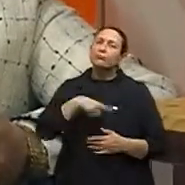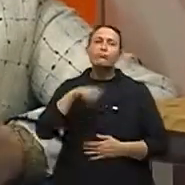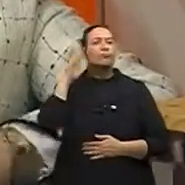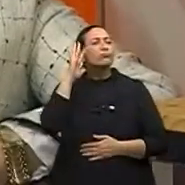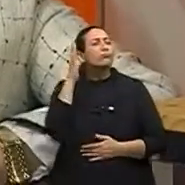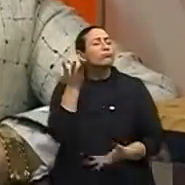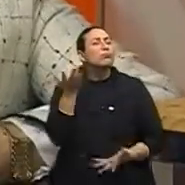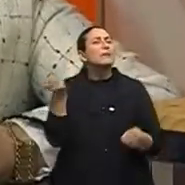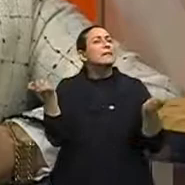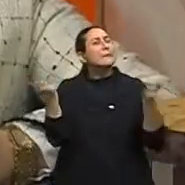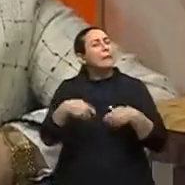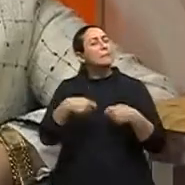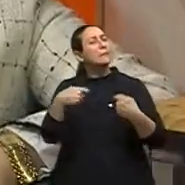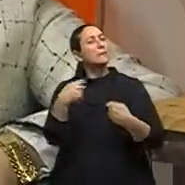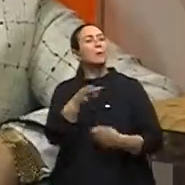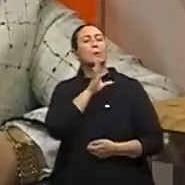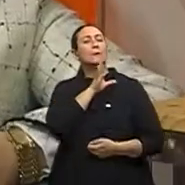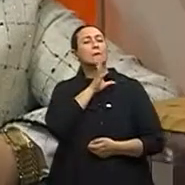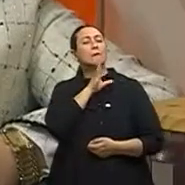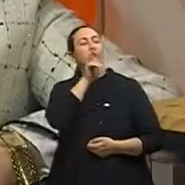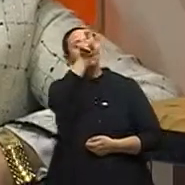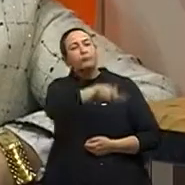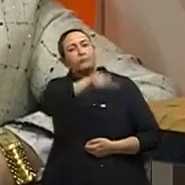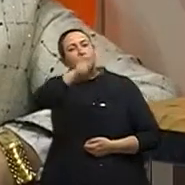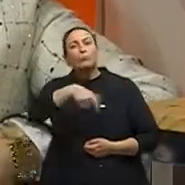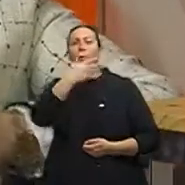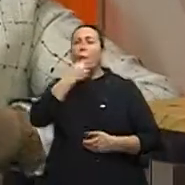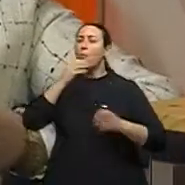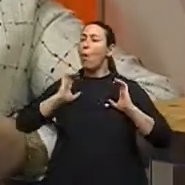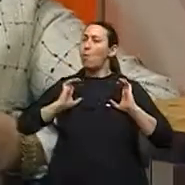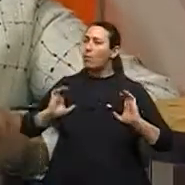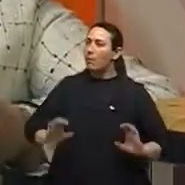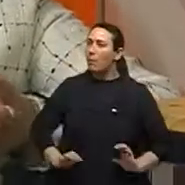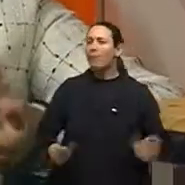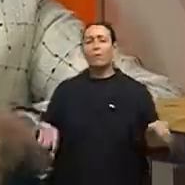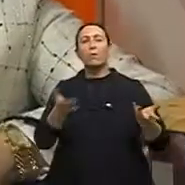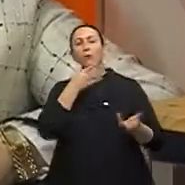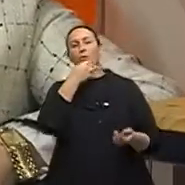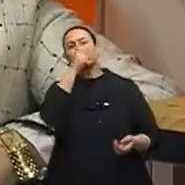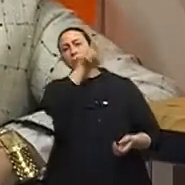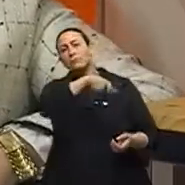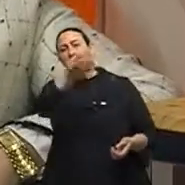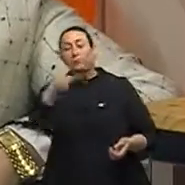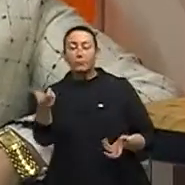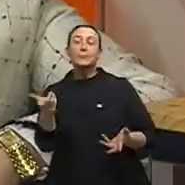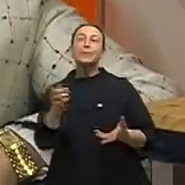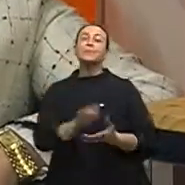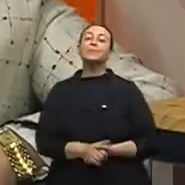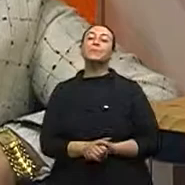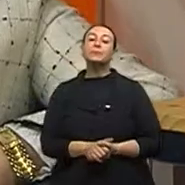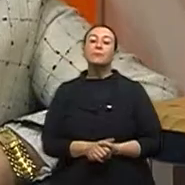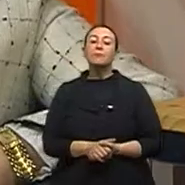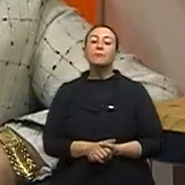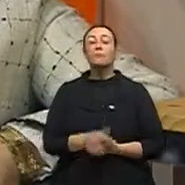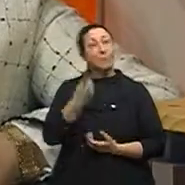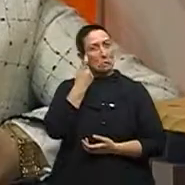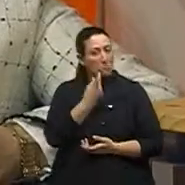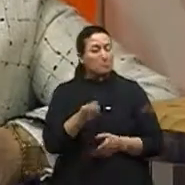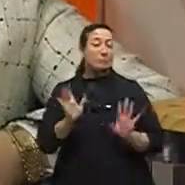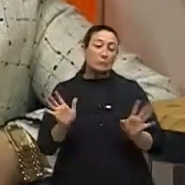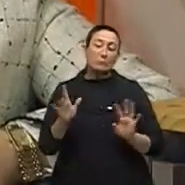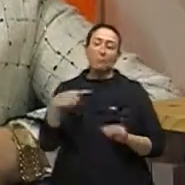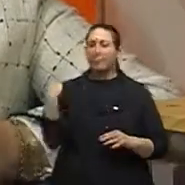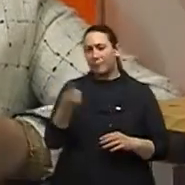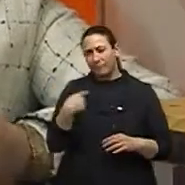oferecer para conhecer mais sobre o comportamento masculino e e que interessaria e depois de